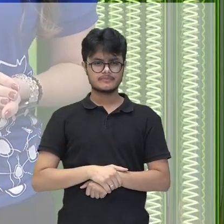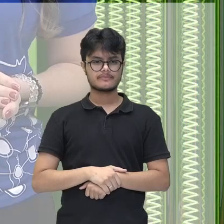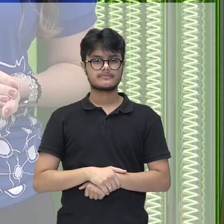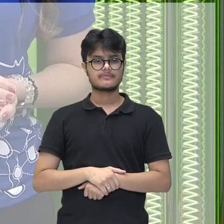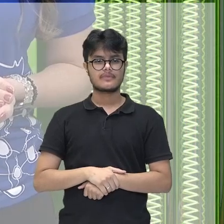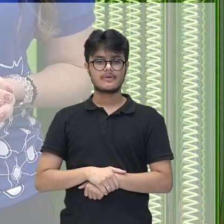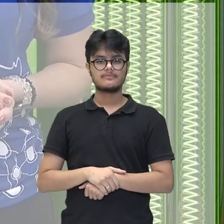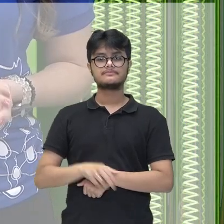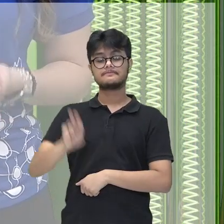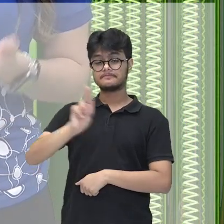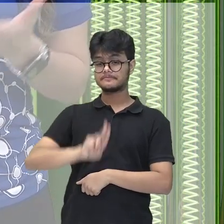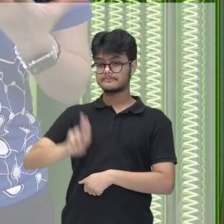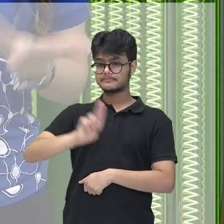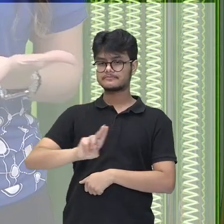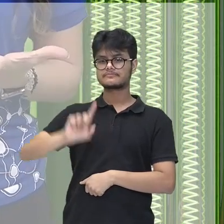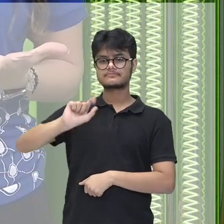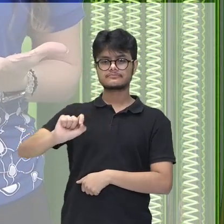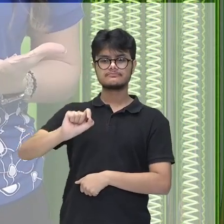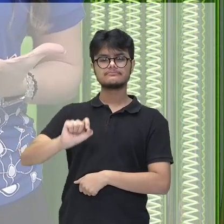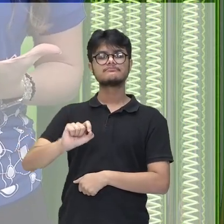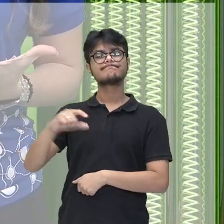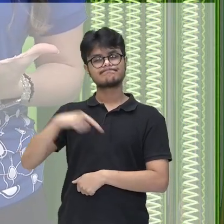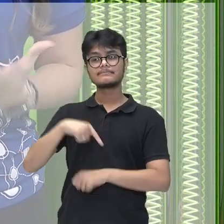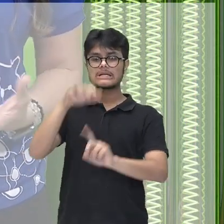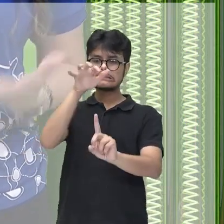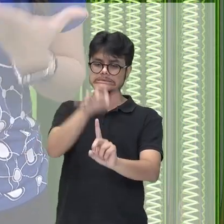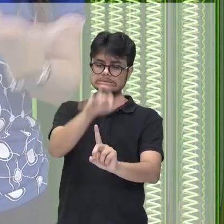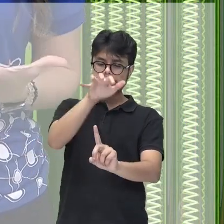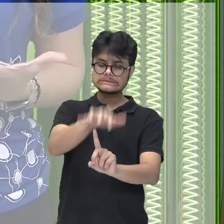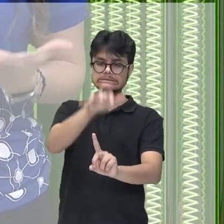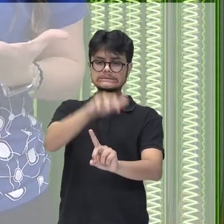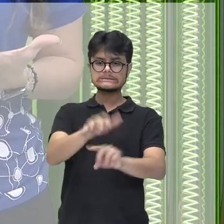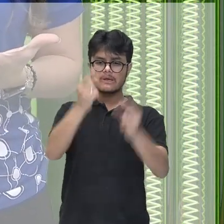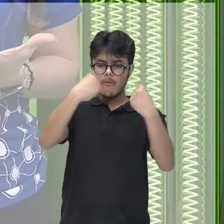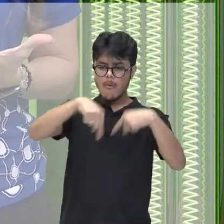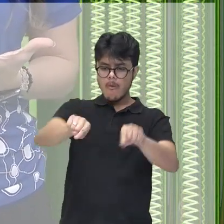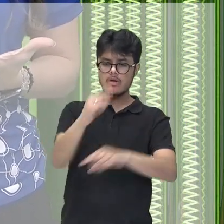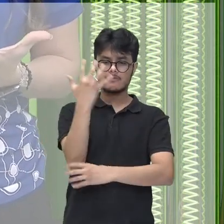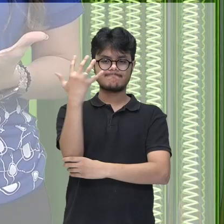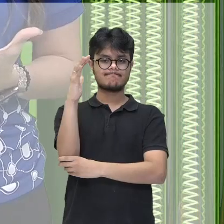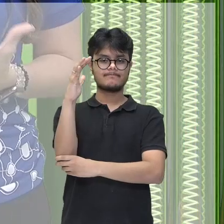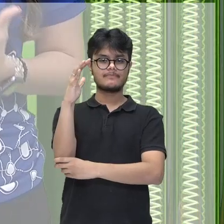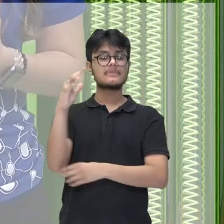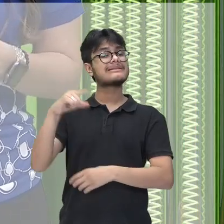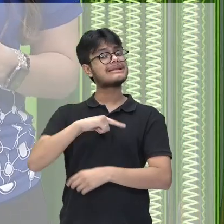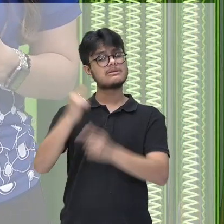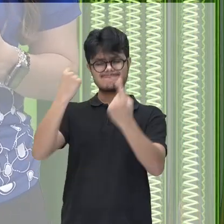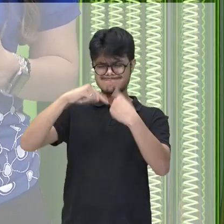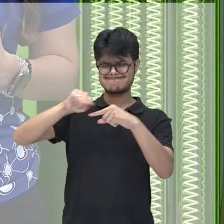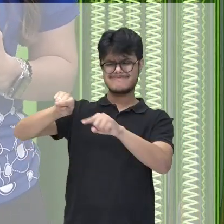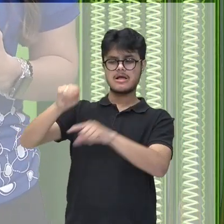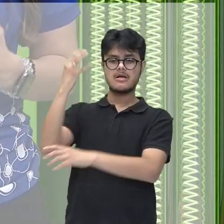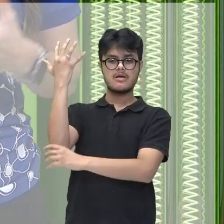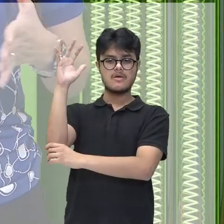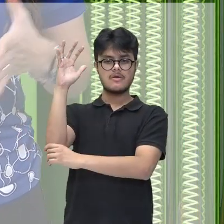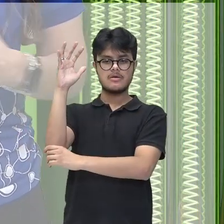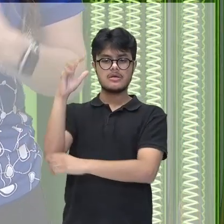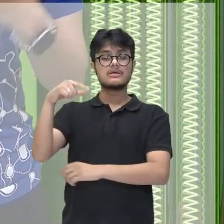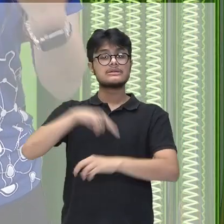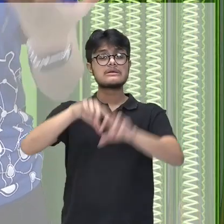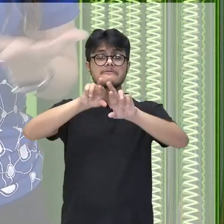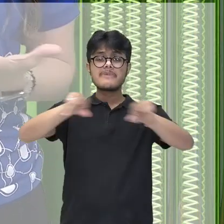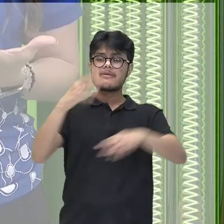dos combustíveis fósseis ao impacto ambiental, porque tem bastante impacto, né? Então, nós temos